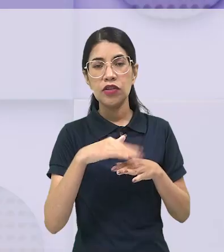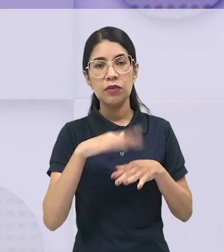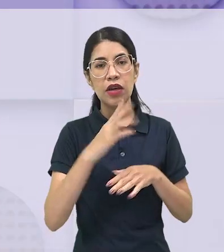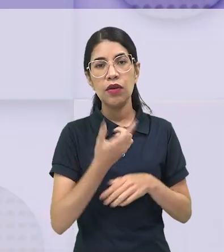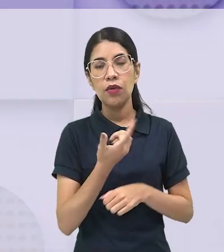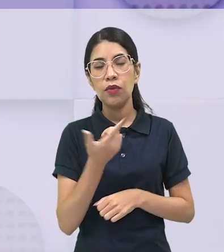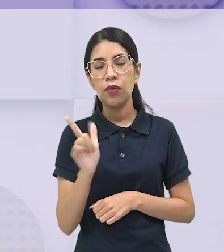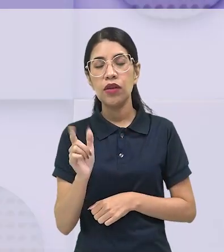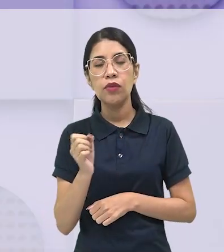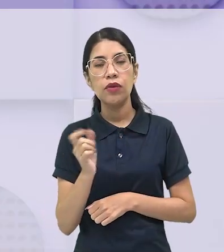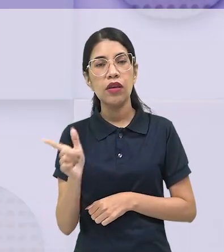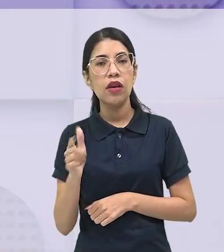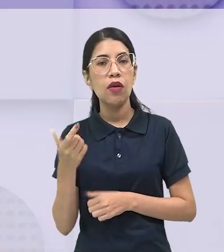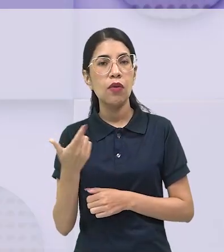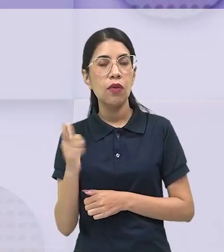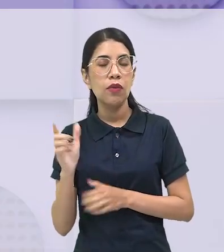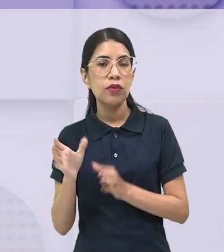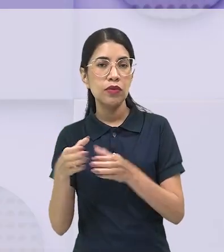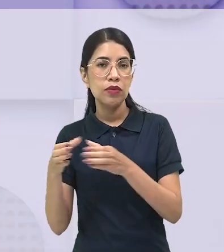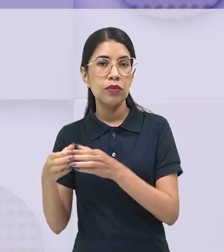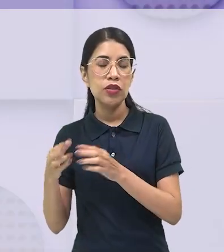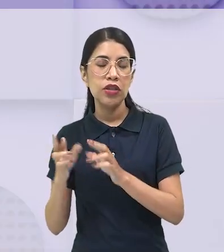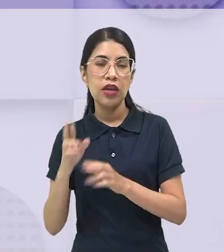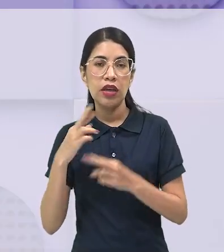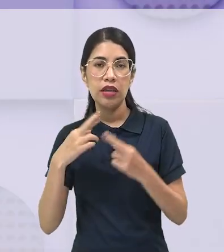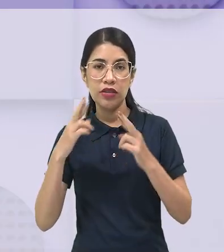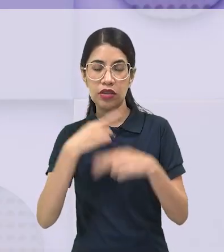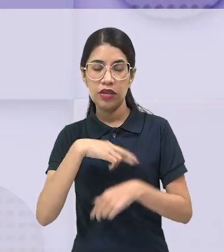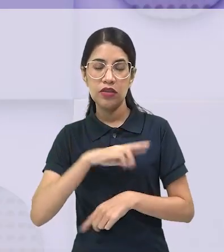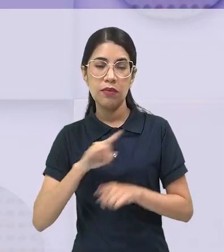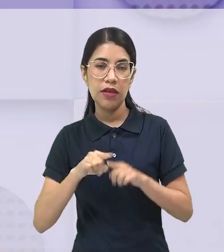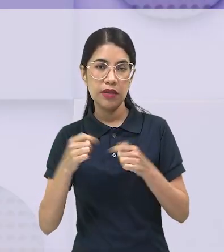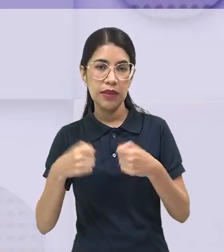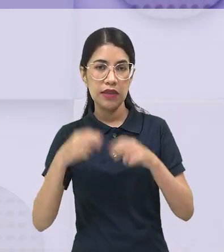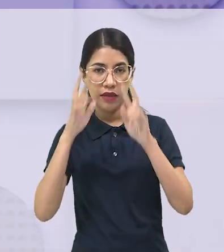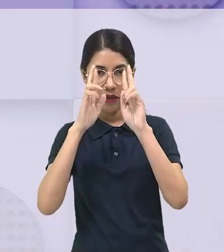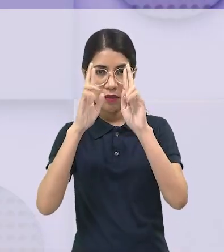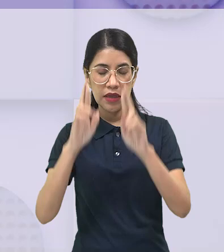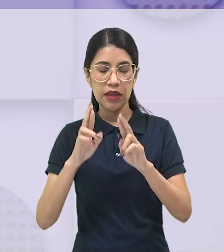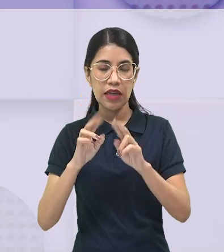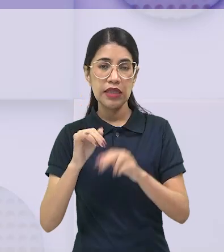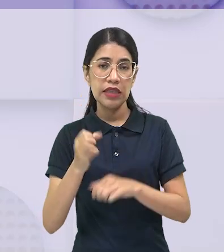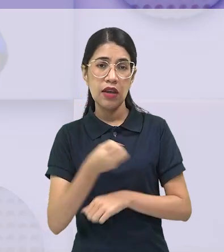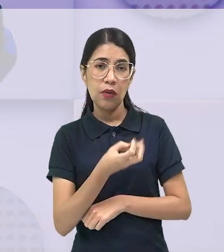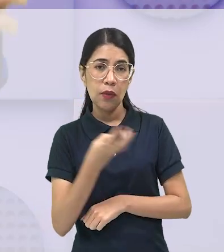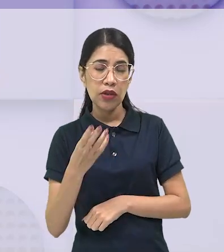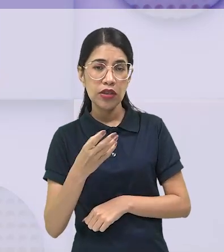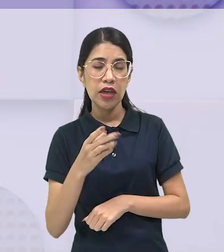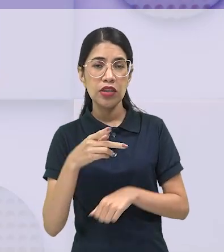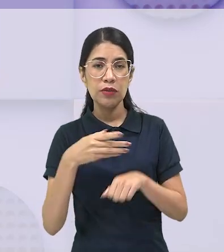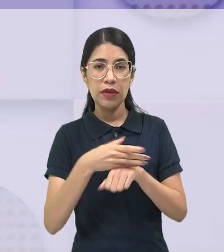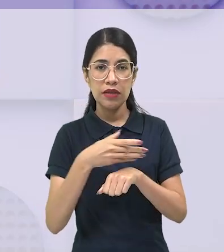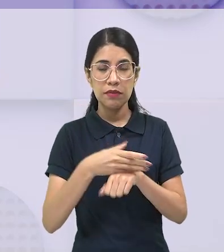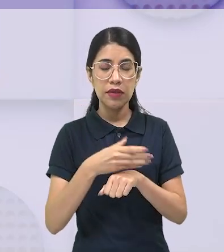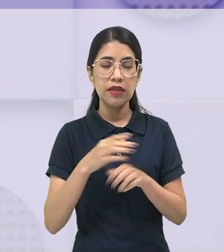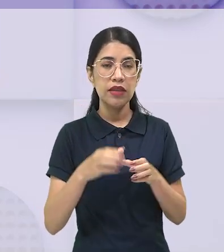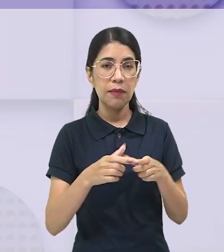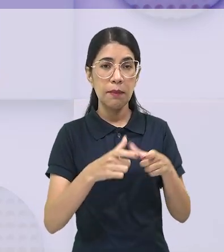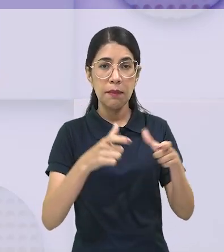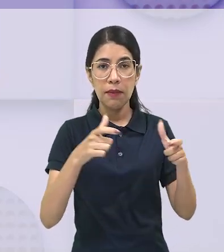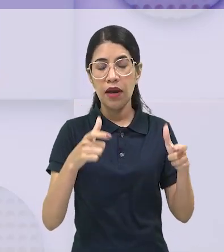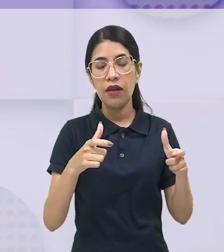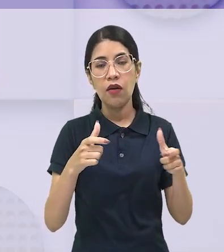as outras, mas devem se respeitar. Ainda que uma religião tenha o maior número de adeptos em uma